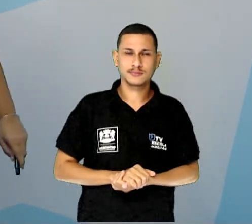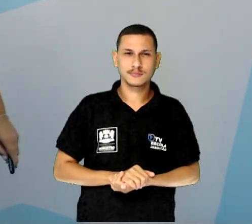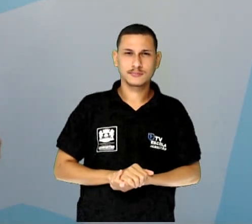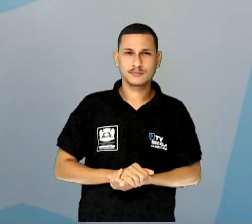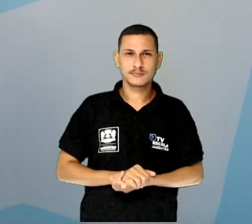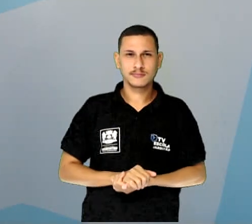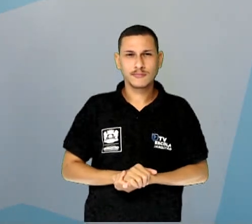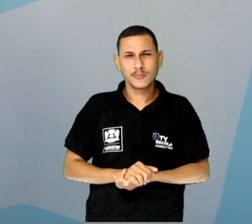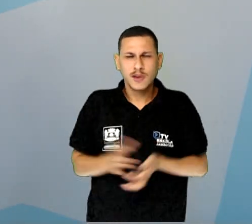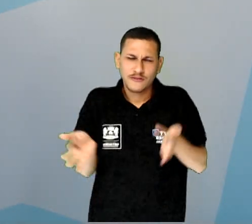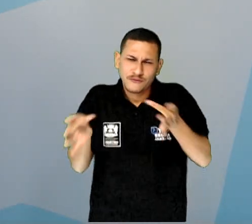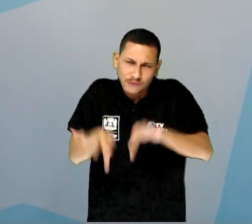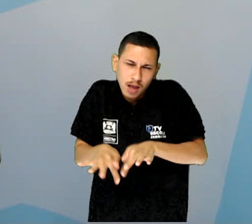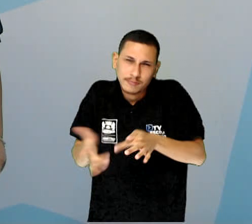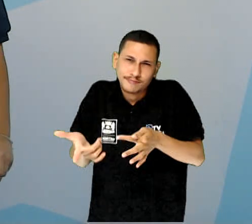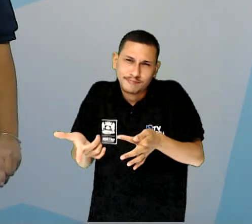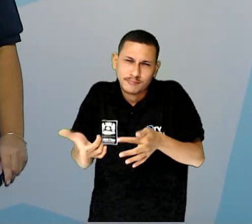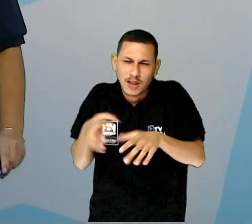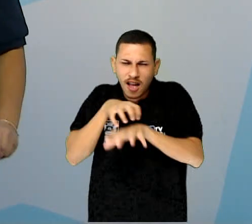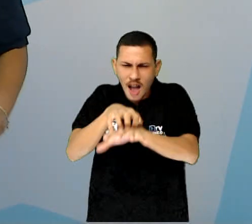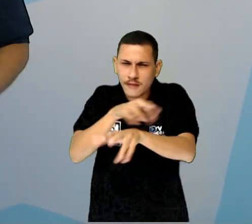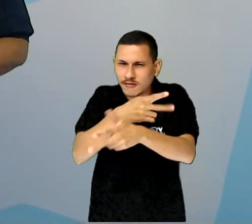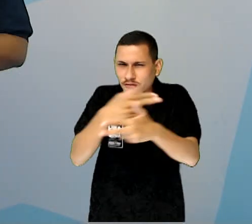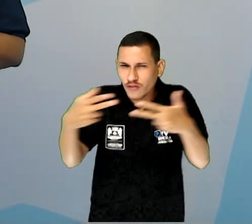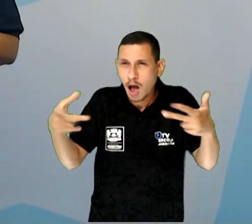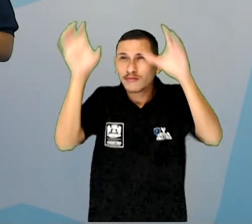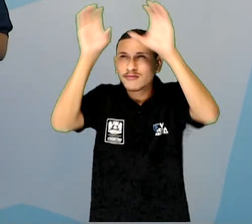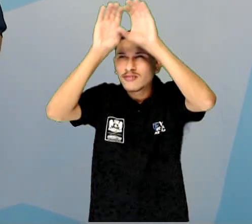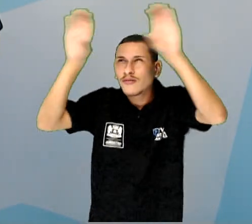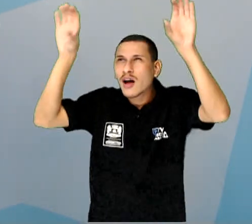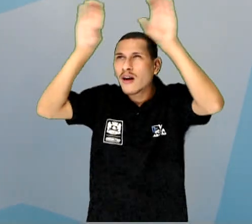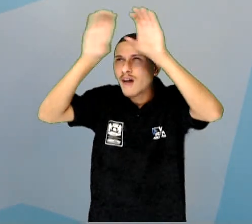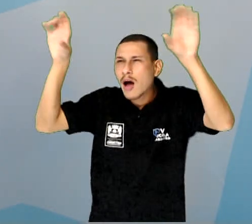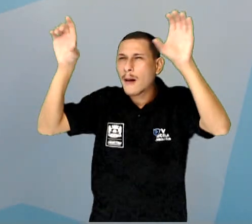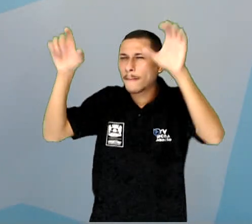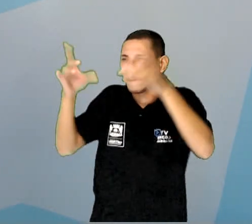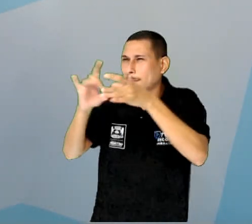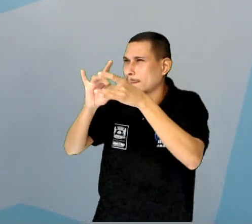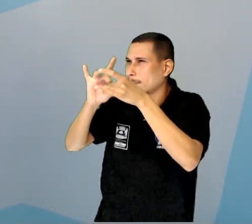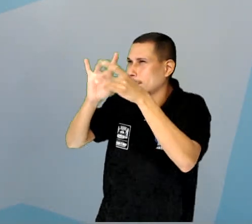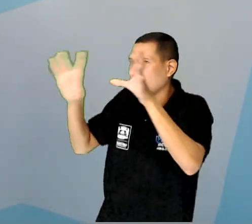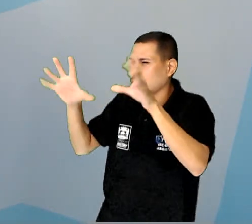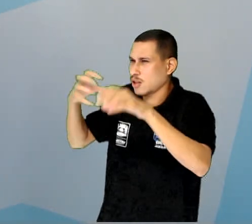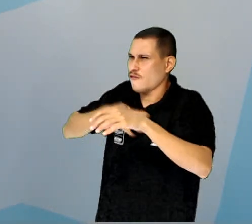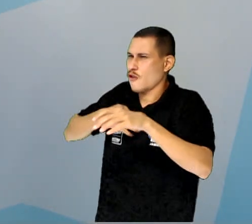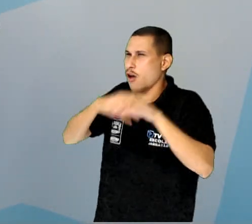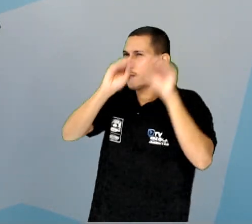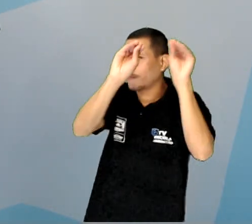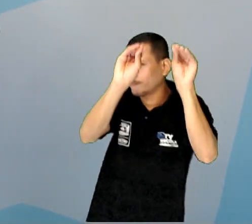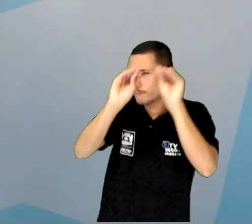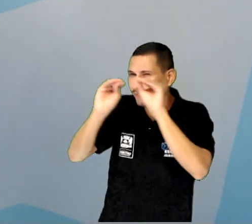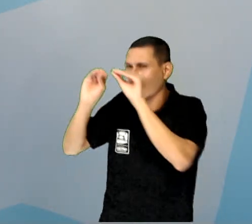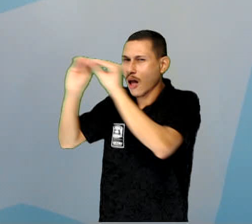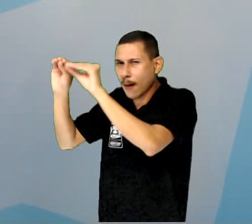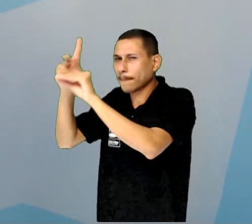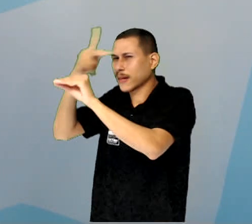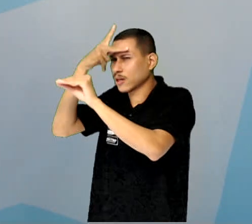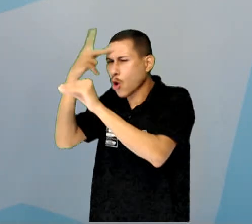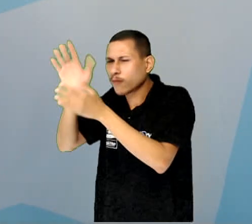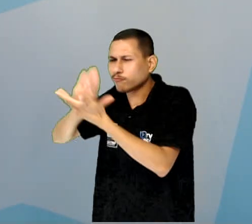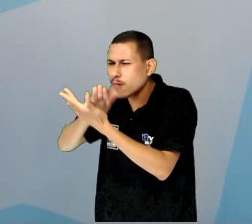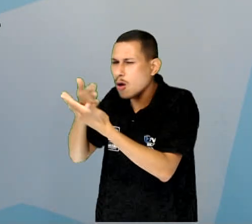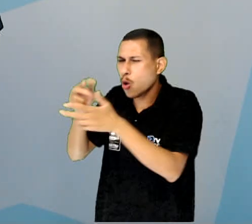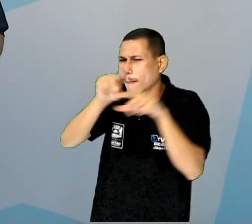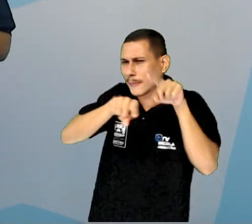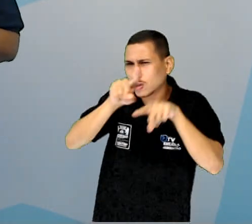E, por fim, os transportes aéreos. O transporte aéreo permite a locomoção de pessoas e determinadas